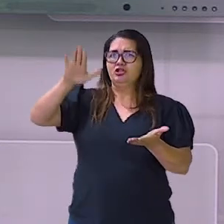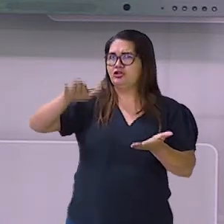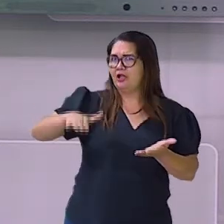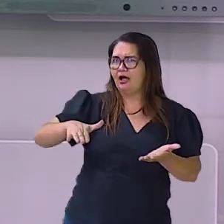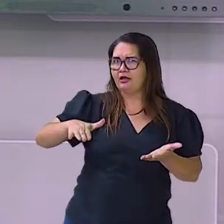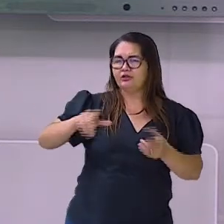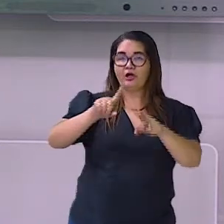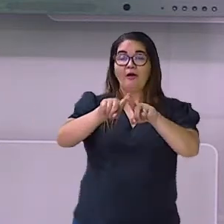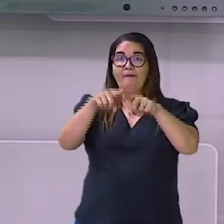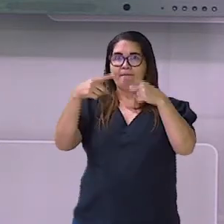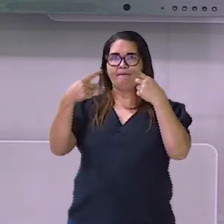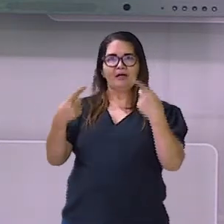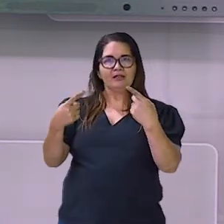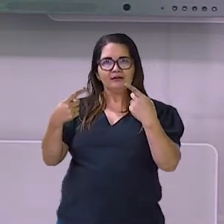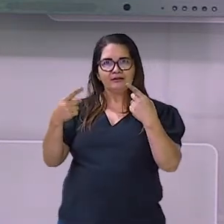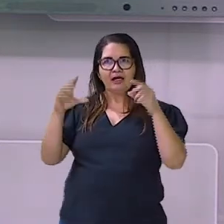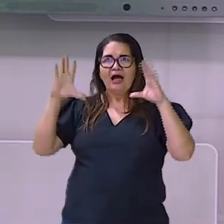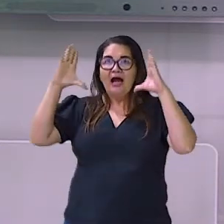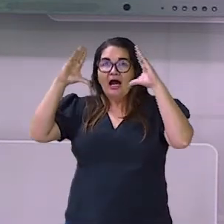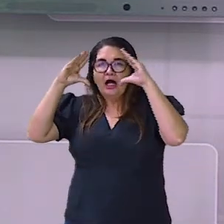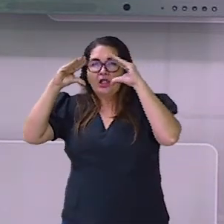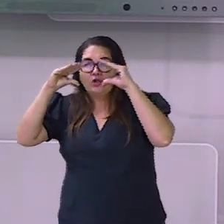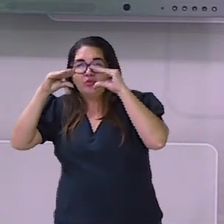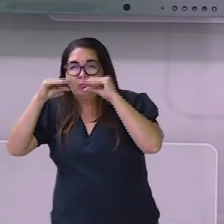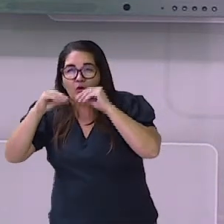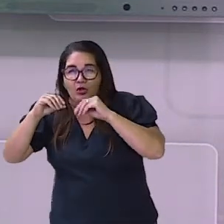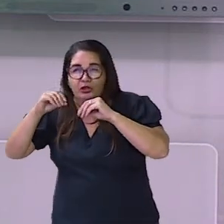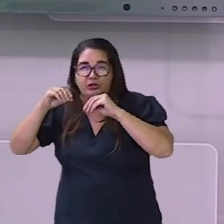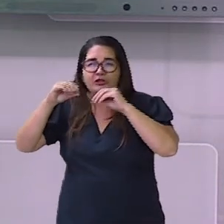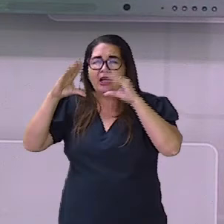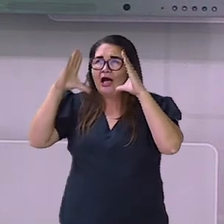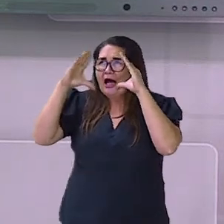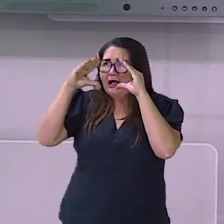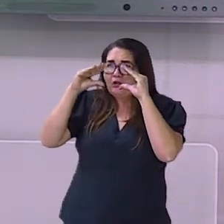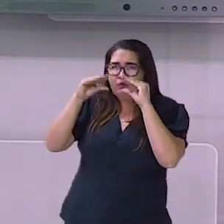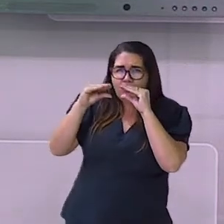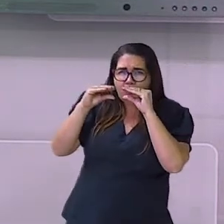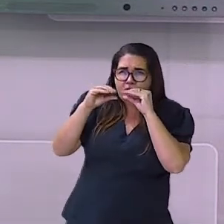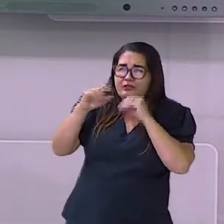Agora, se é frio, à noite vai esfriar mais ainda.